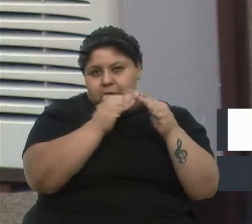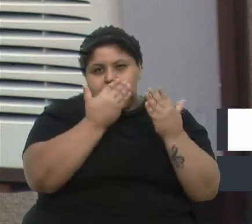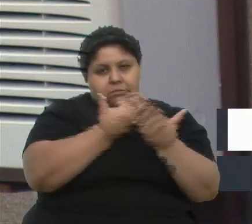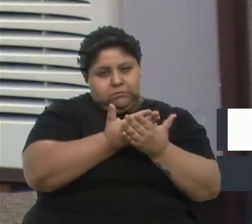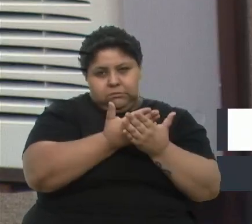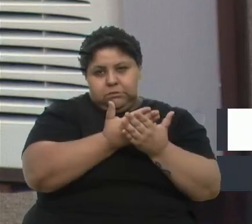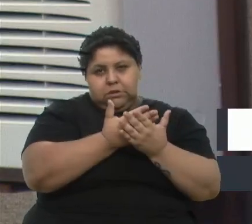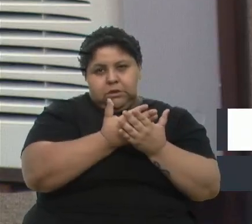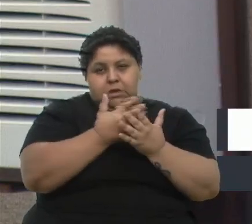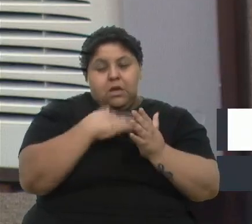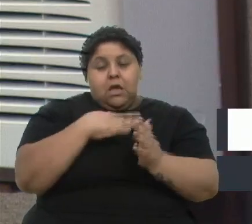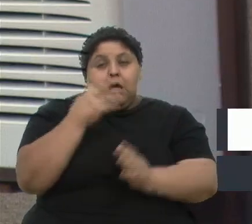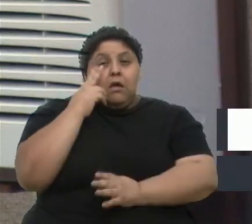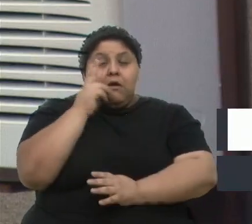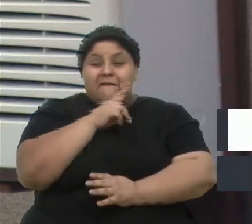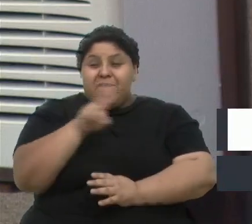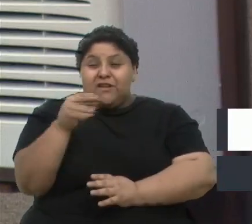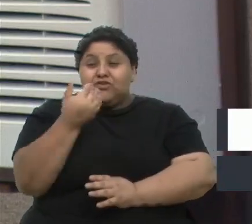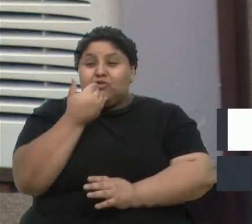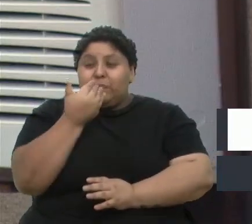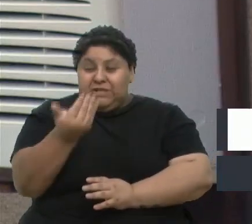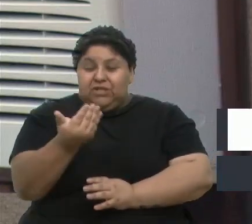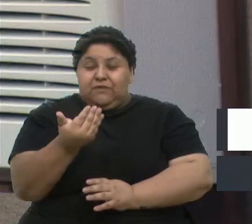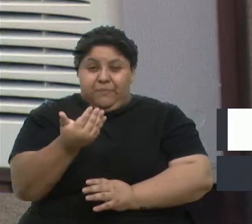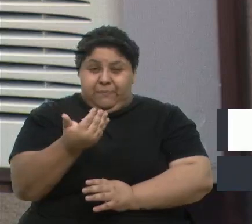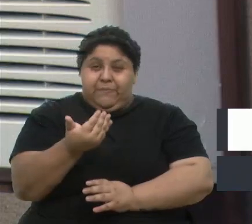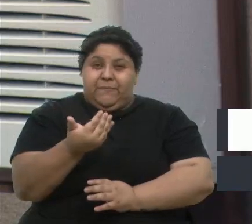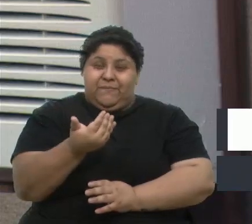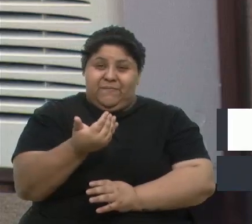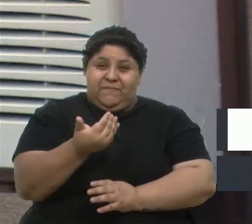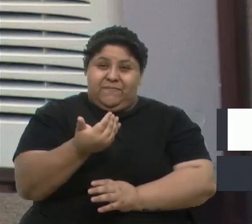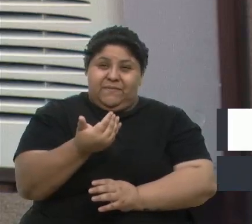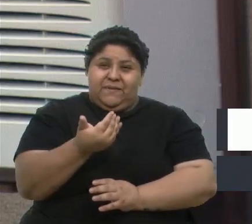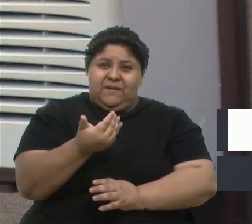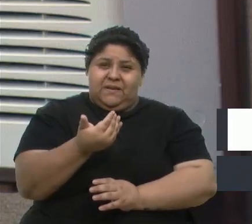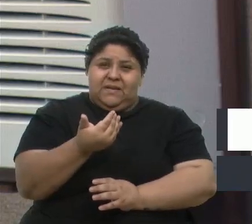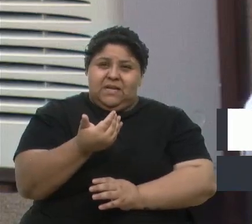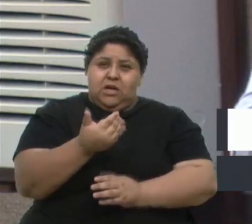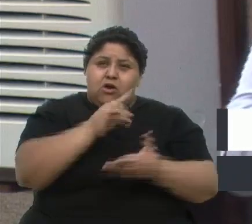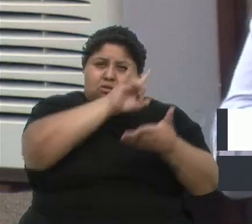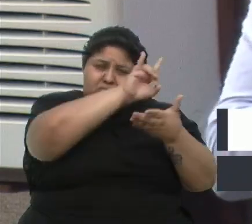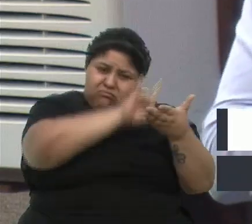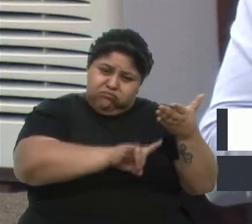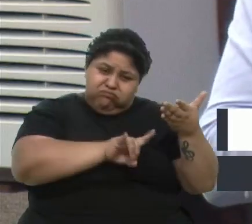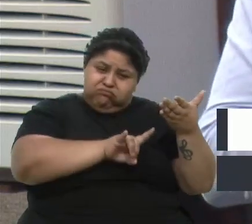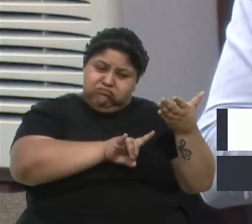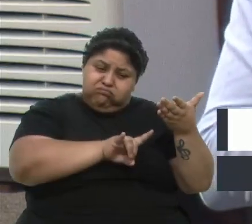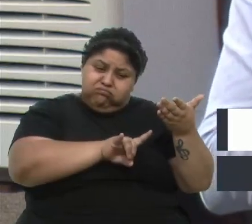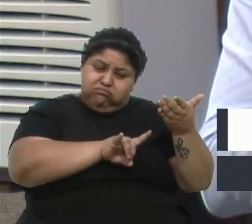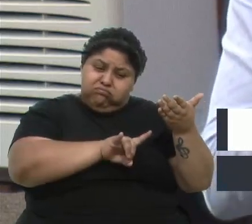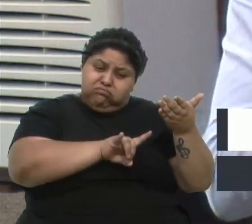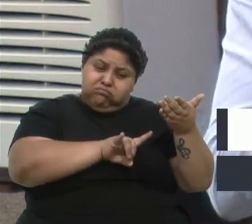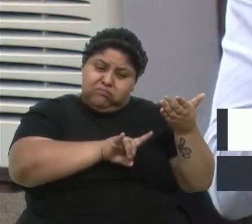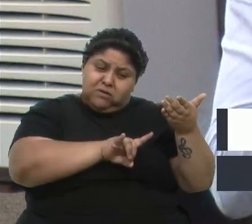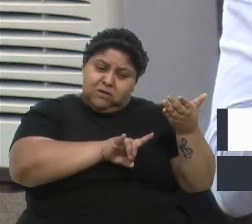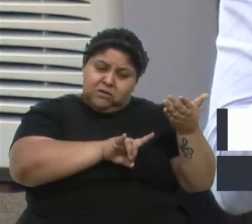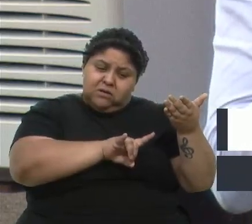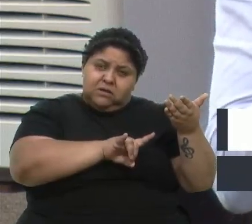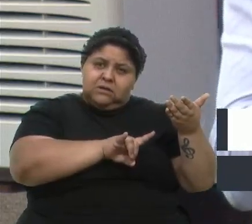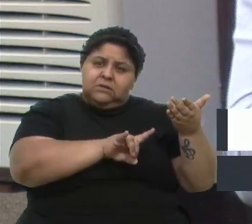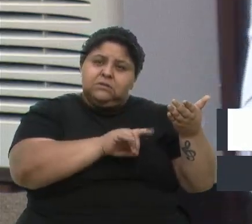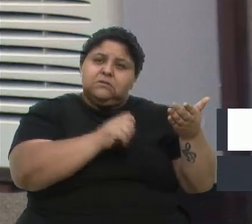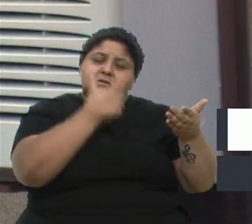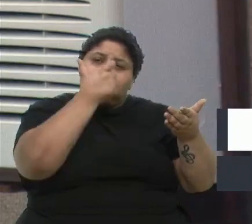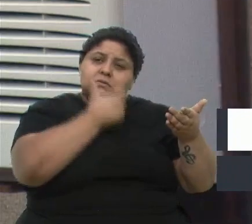Contudo, eu vejo que o pedido aqui esse requerimento considera tanto quanto assodado,